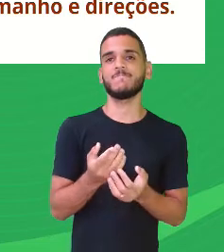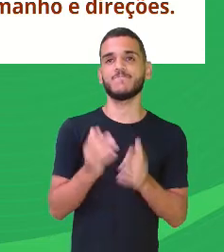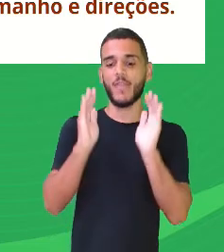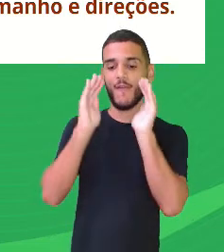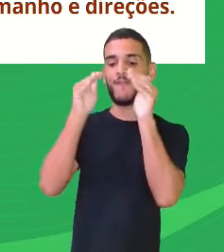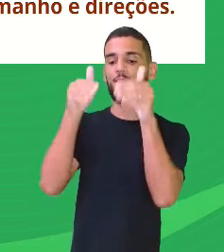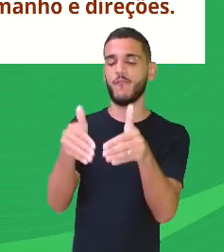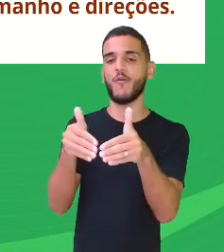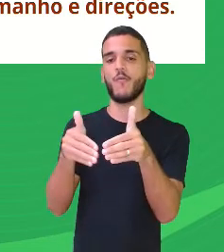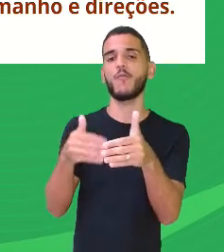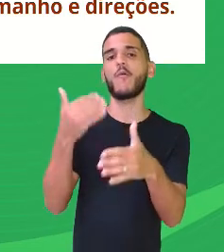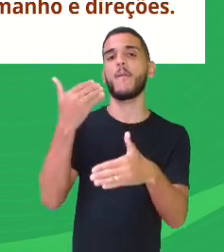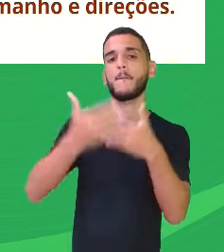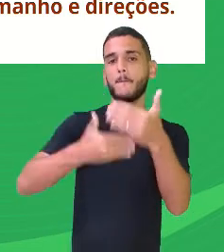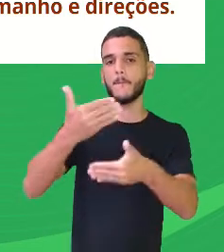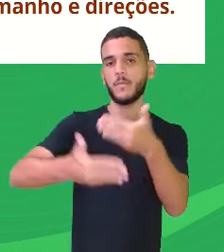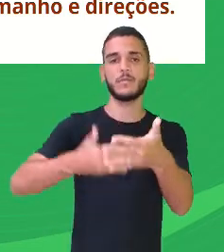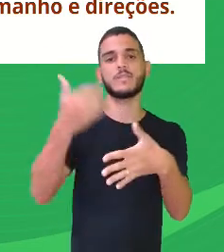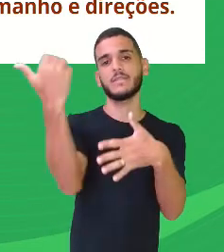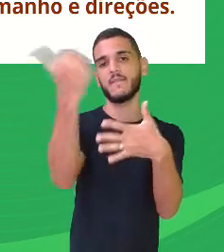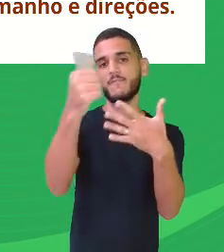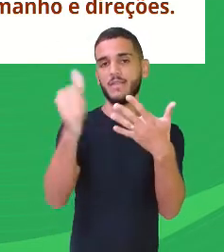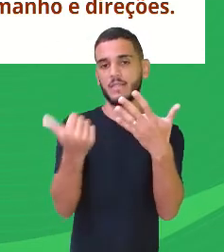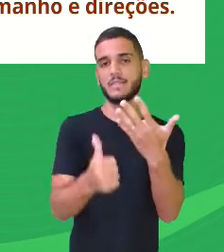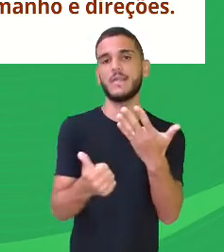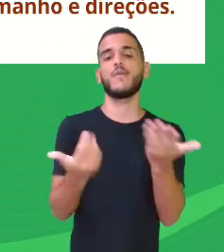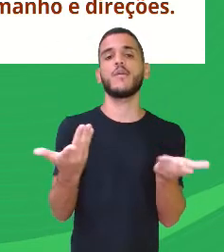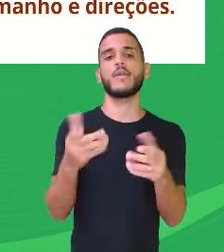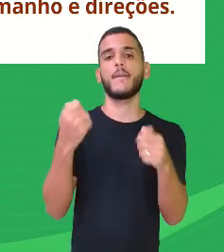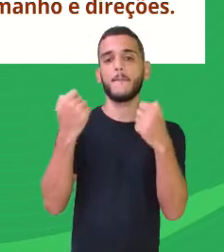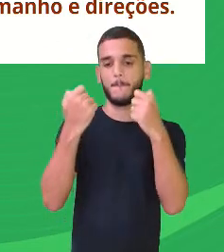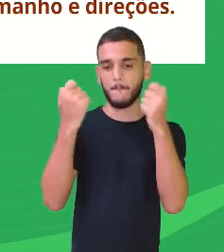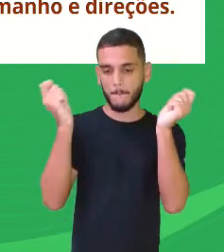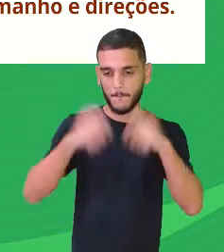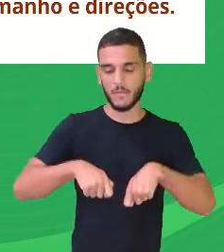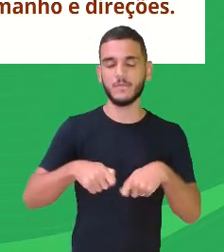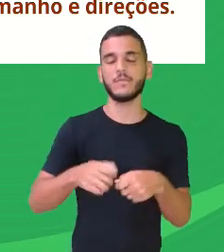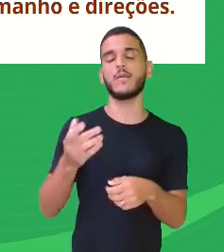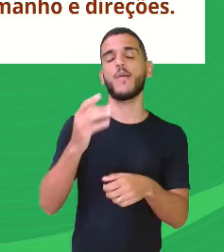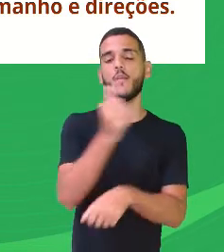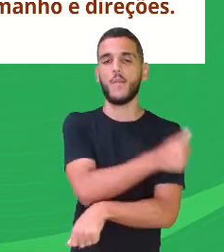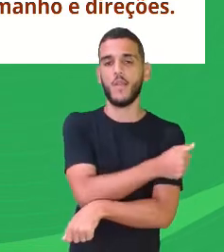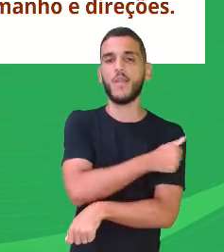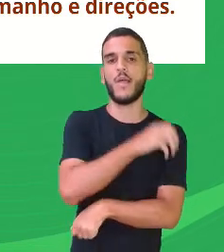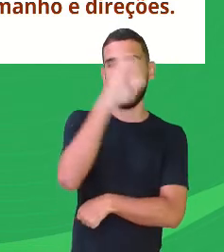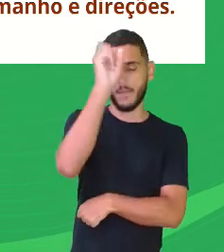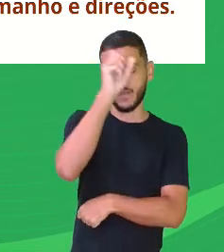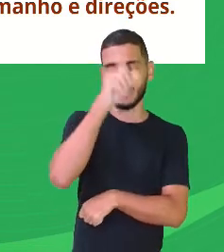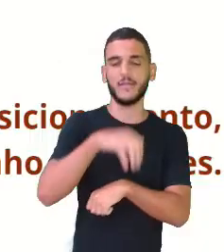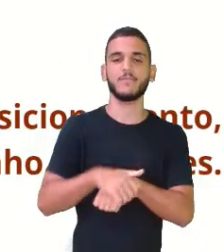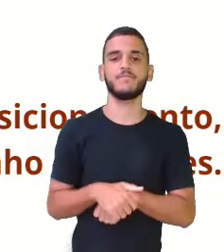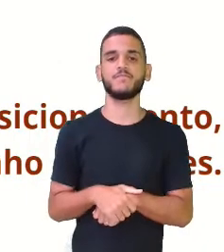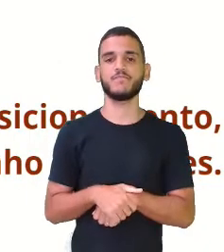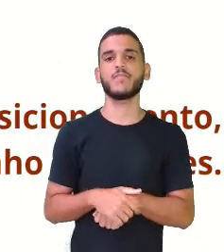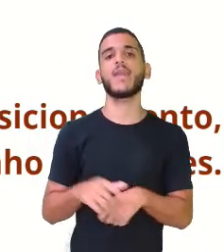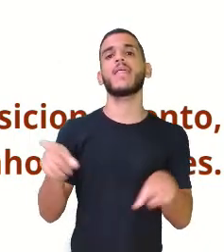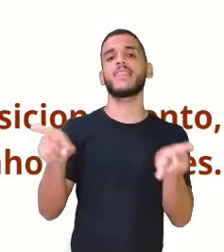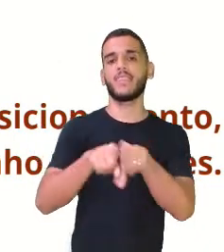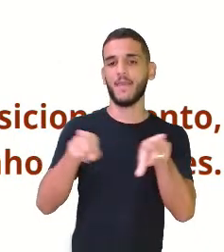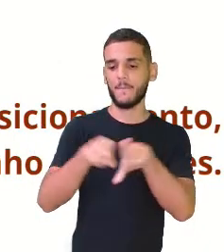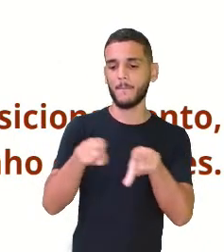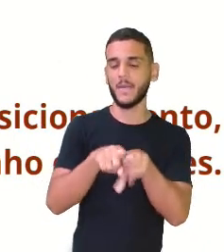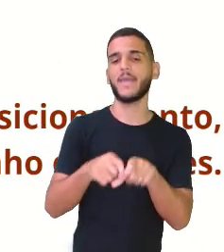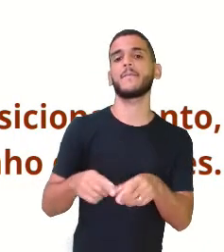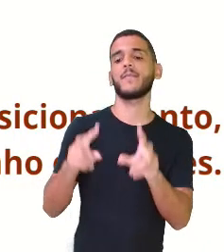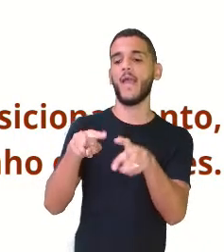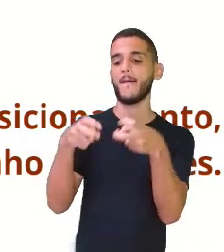processo avaliativo que agrega, que transforma e que possibilita. Então, dentro da percepção espacial geral,